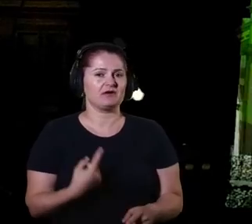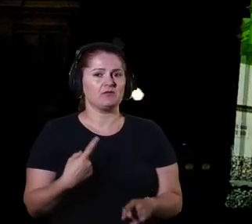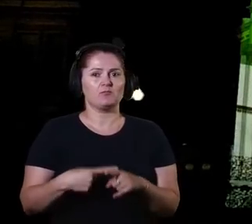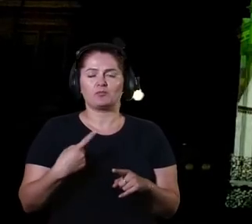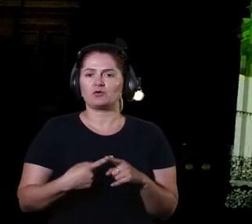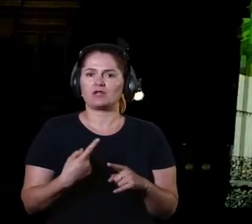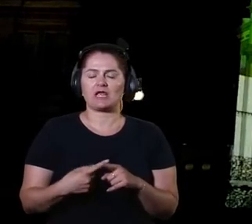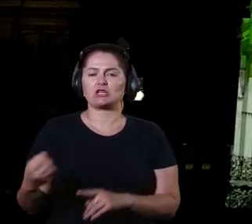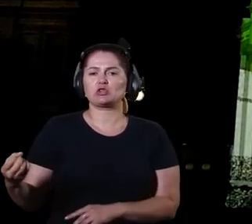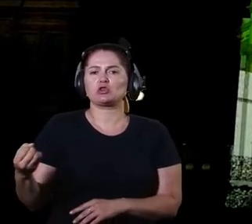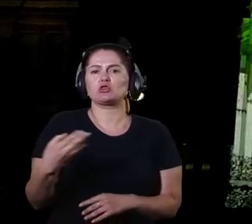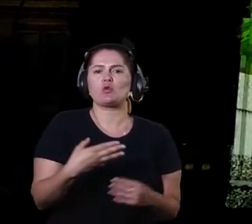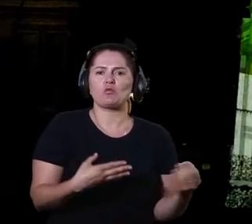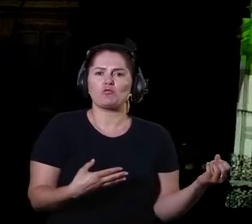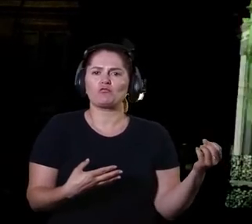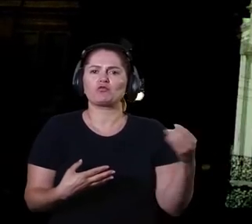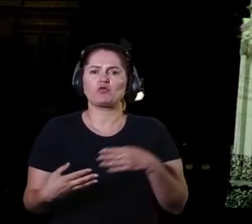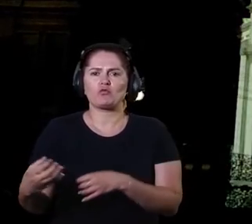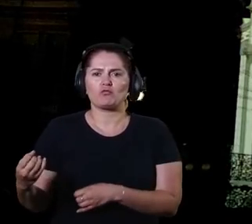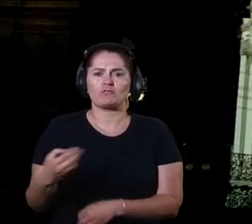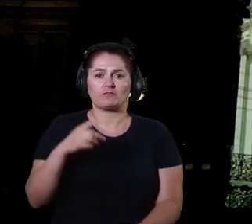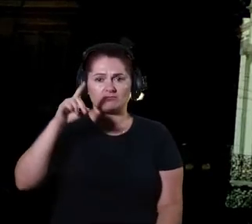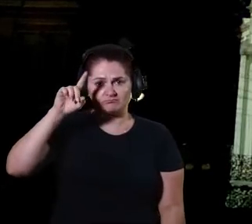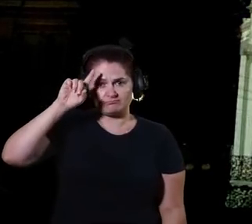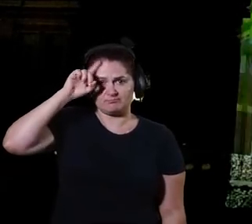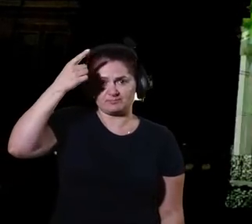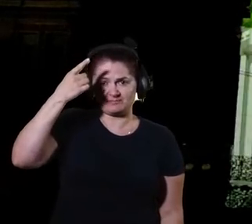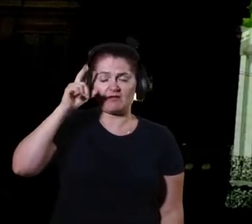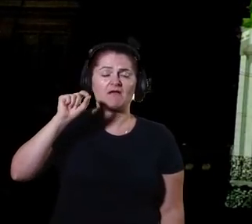criatividade que organiza, tem